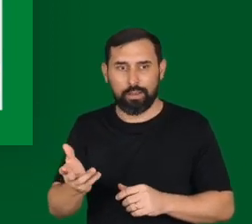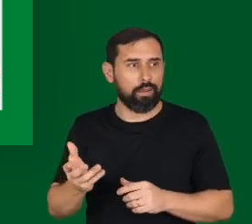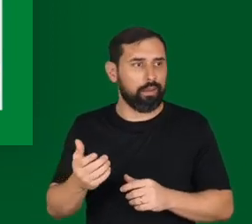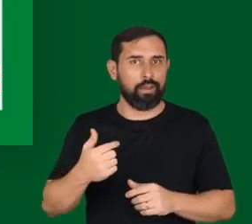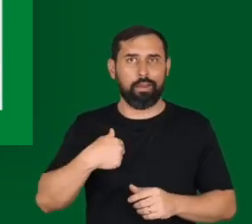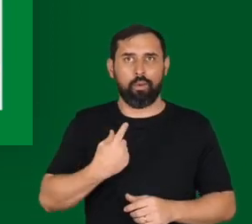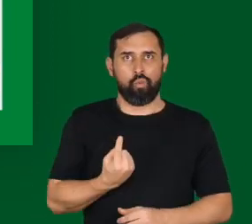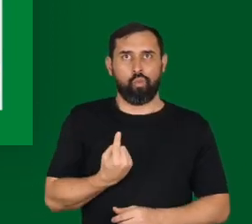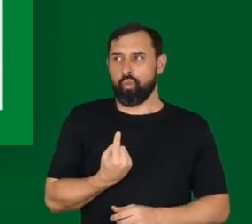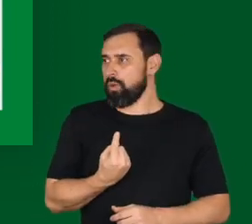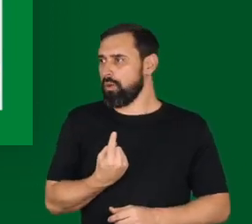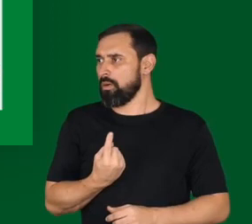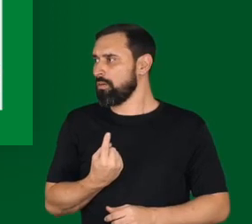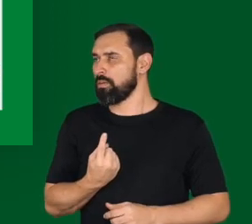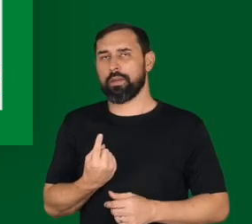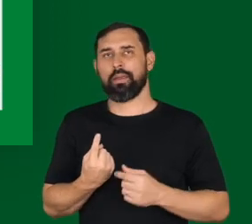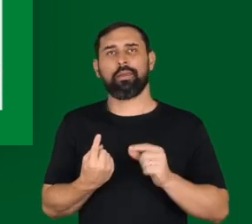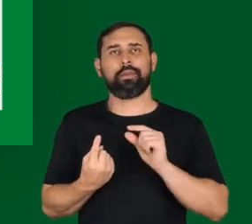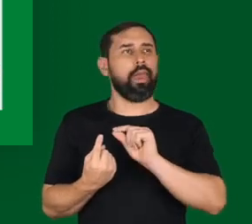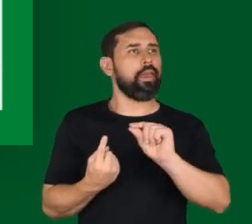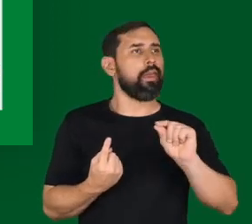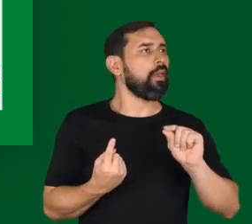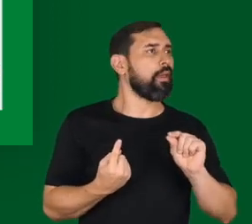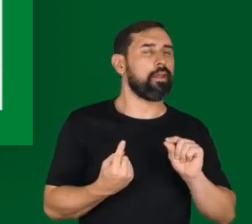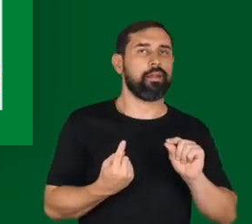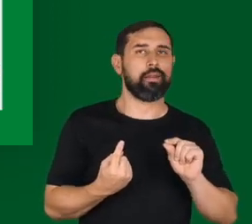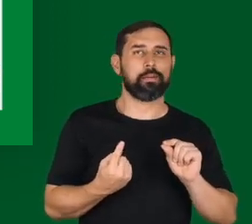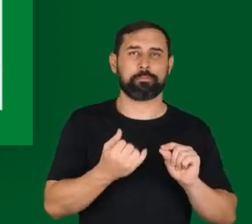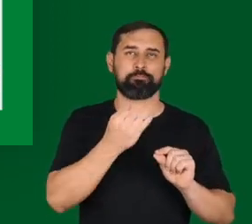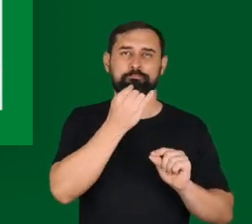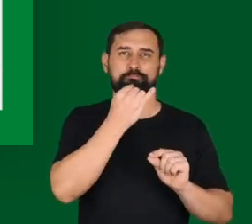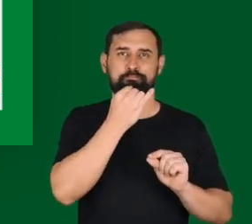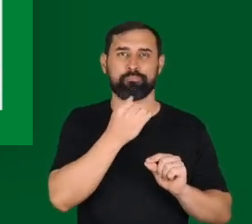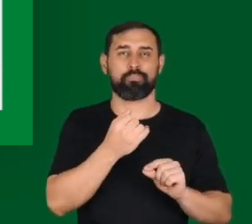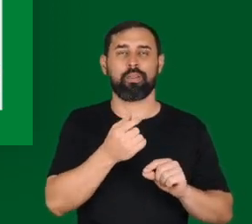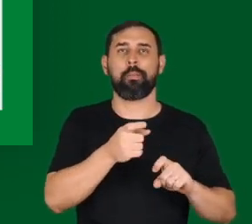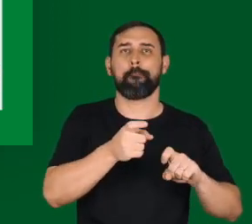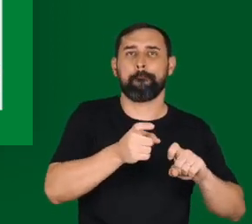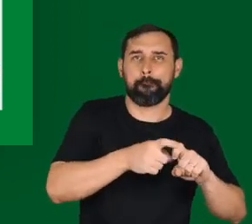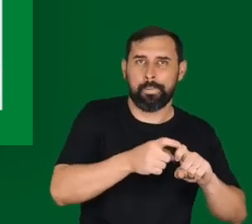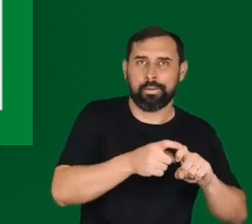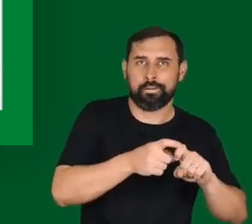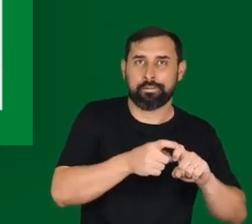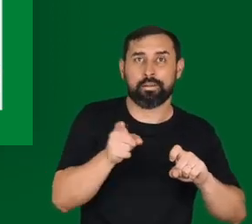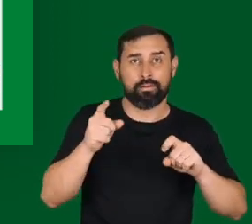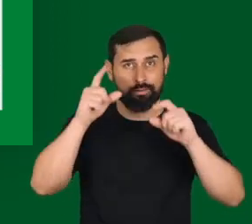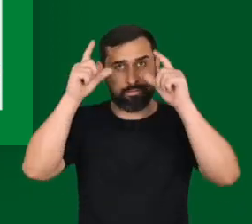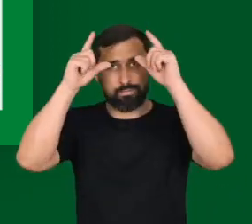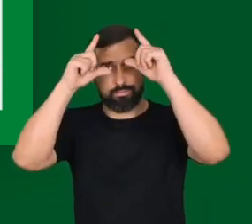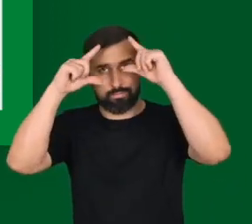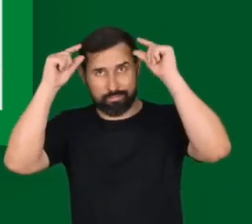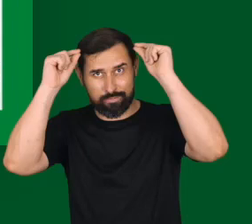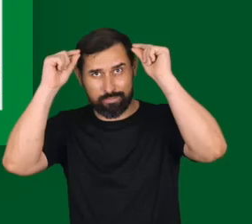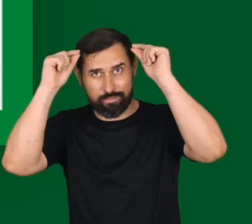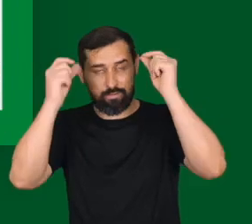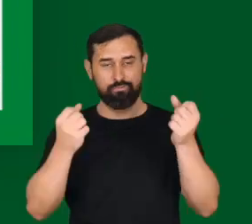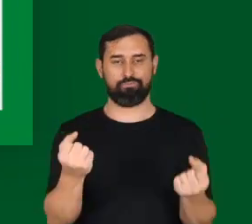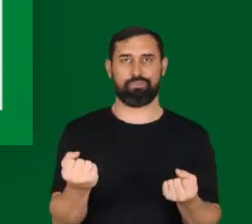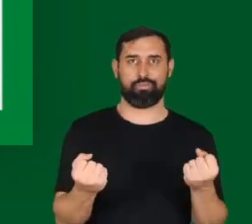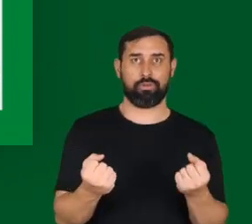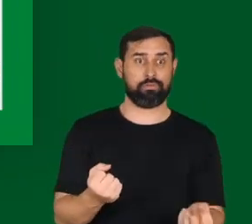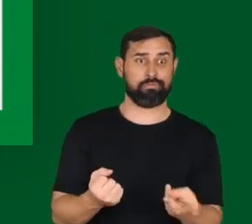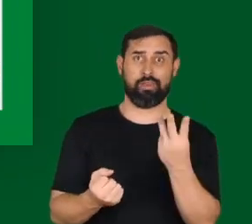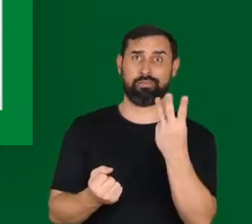né? Se tratando do pré-hospitalar, a gente tem poucas mãos na cena. A gente tem, se for uma avançada, o médico, o enfermeiro